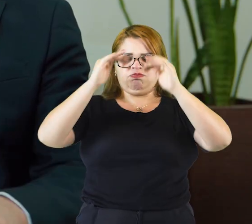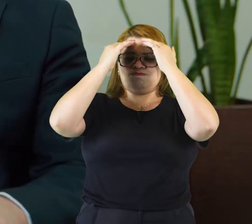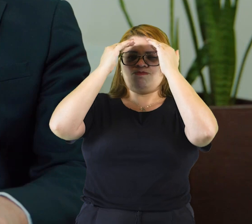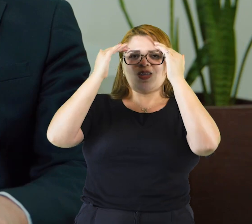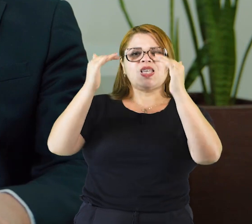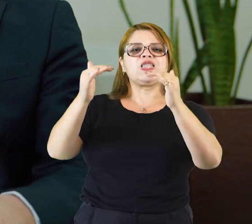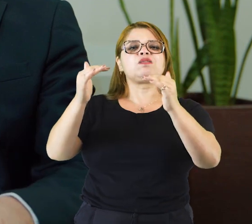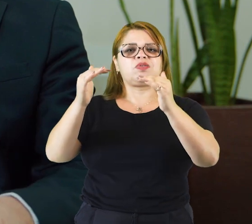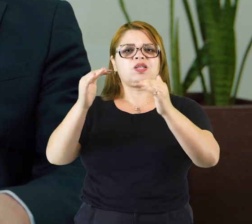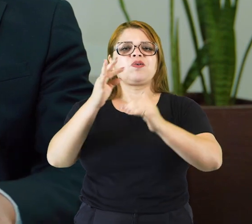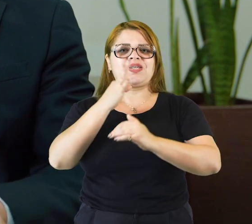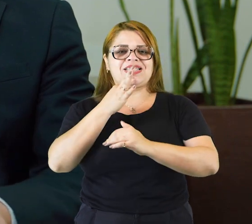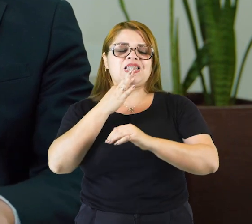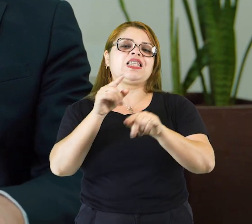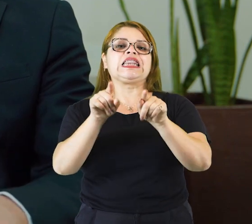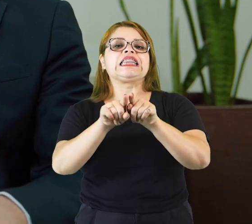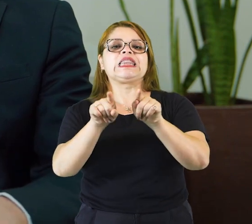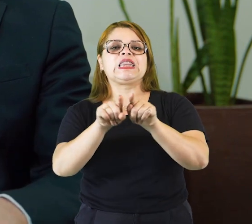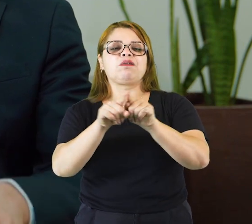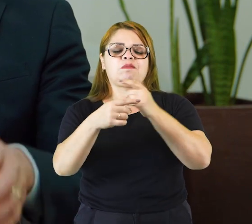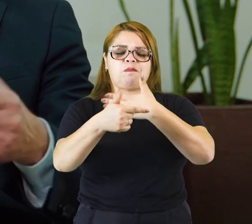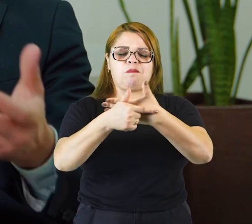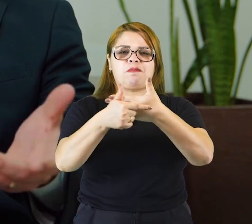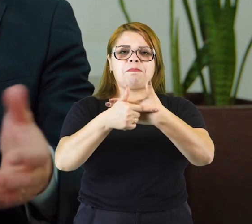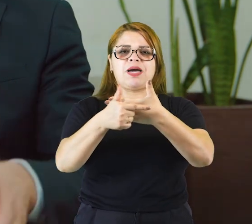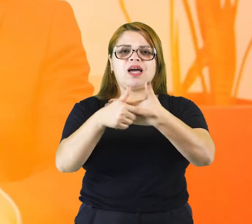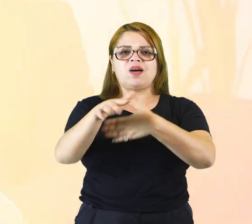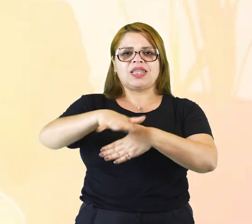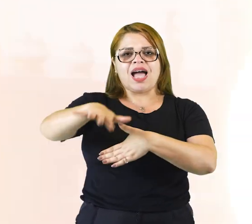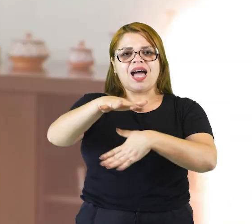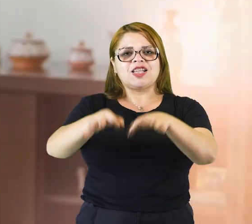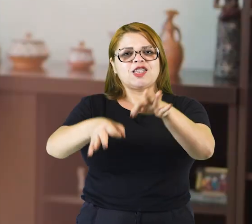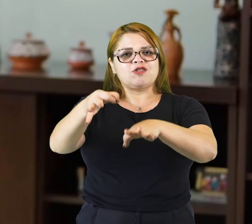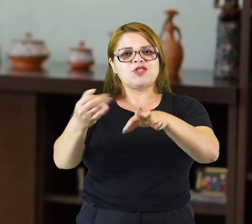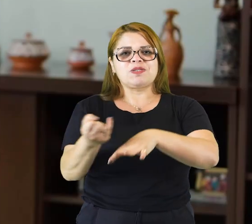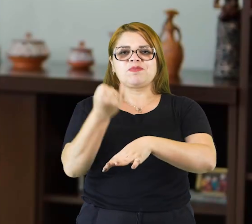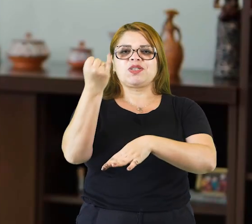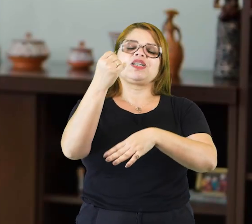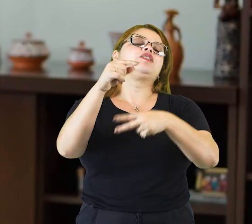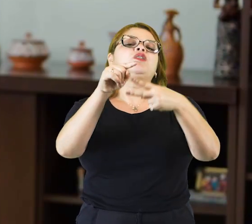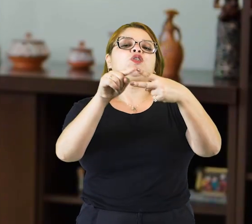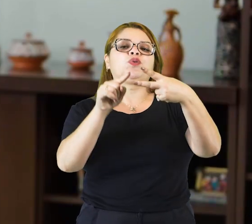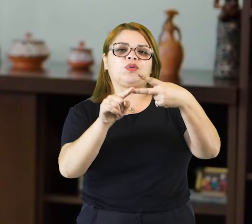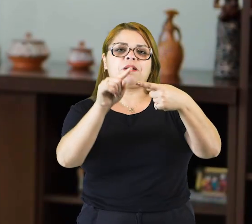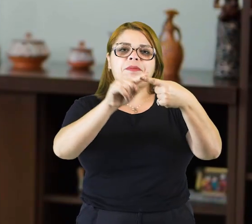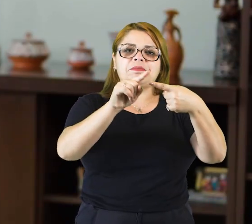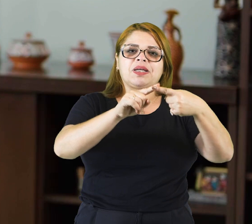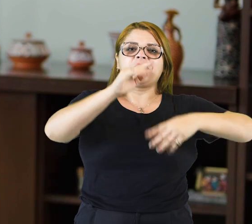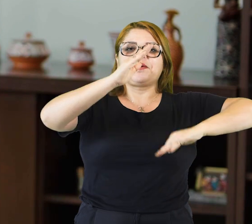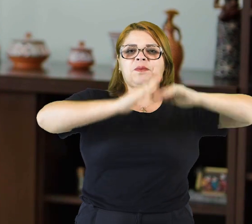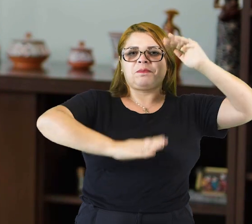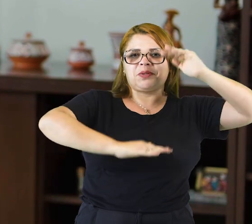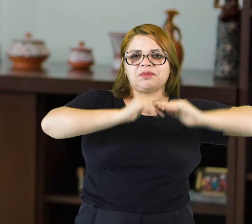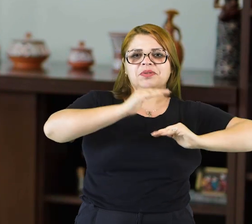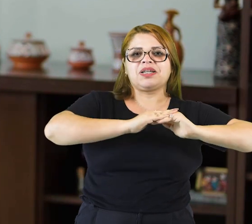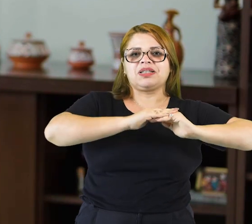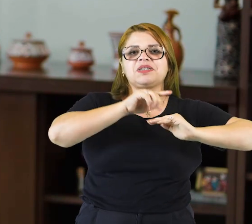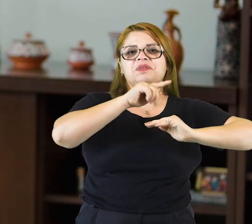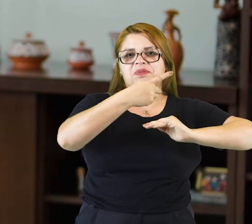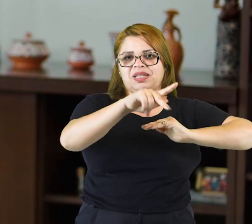respeito, muito conhecida, mas também pelo seu papel na justiça. Duas coisas. Primeiro, o profissionalismo,